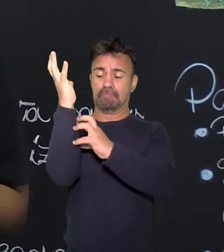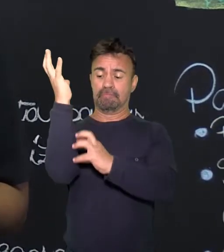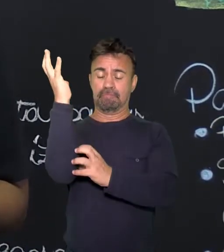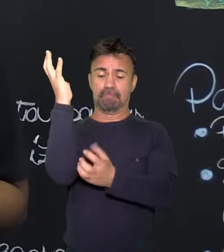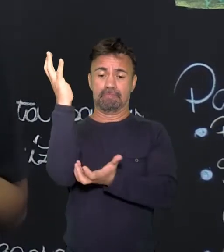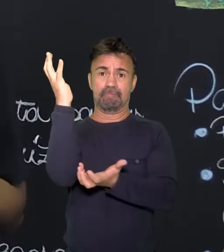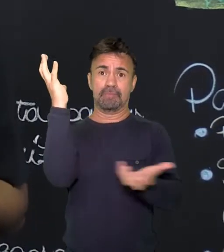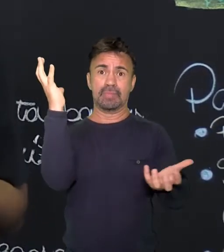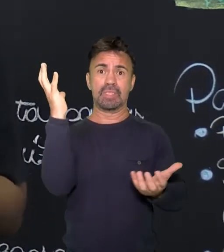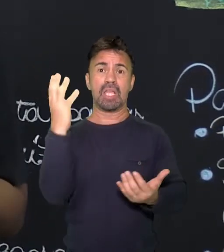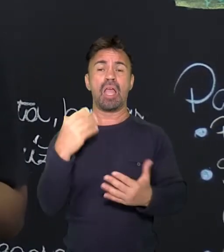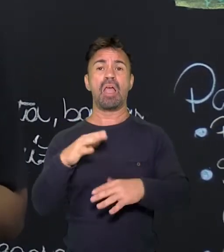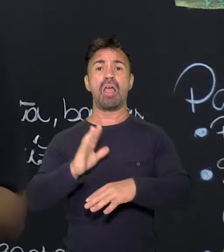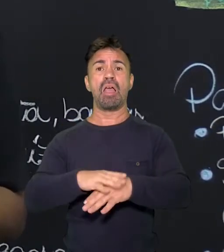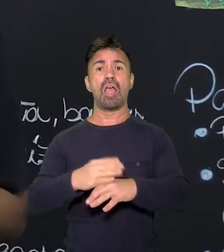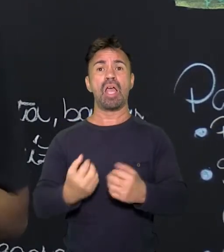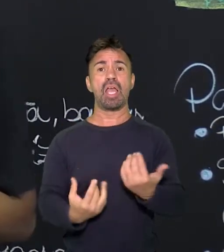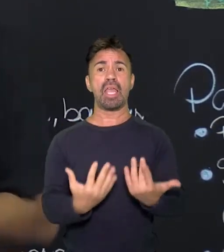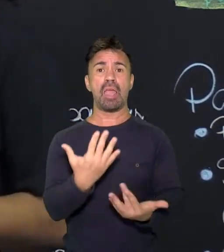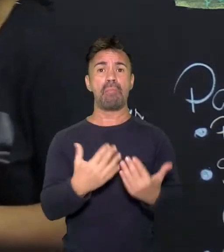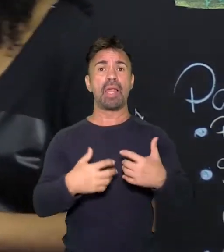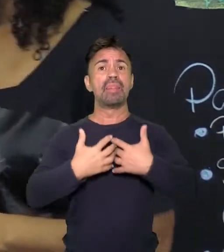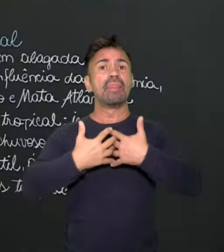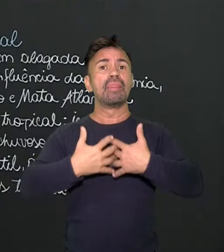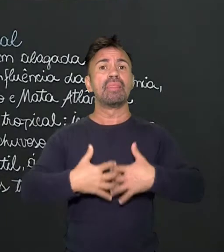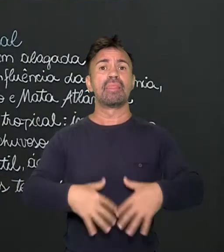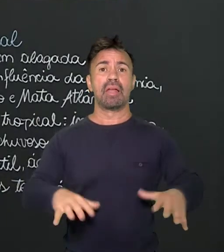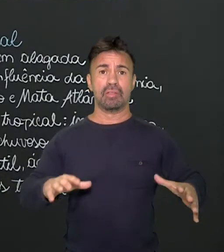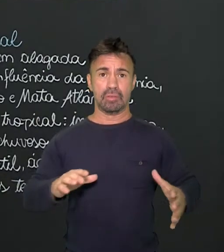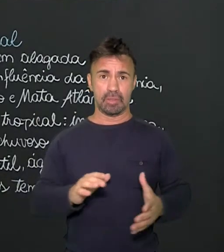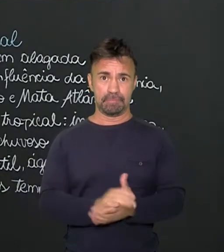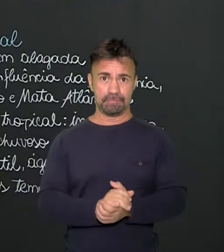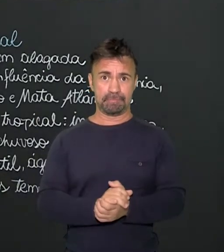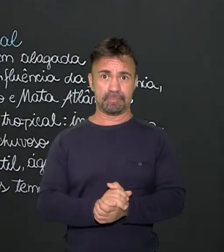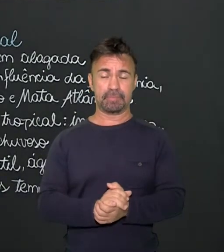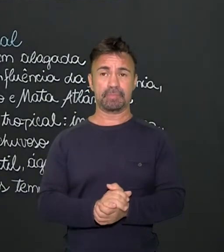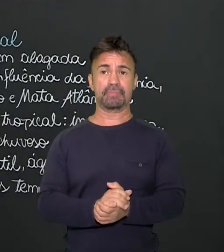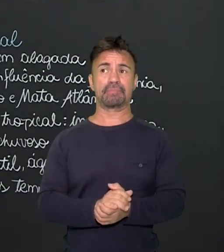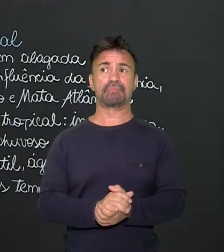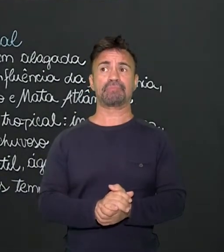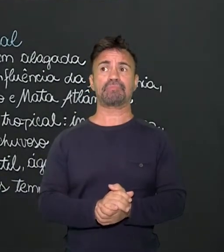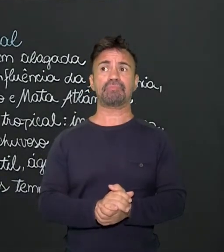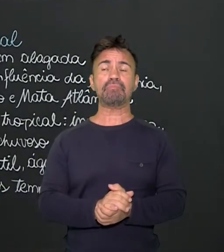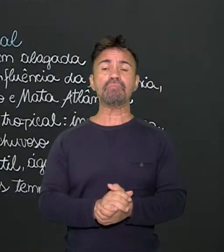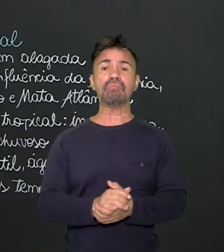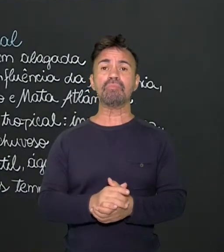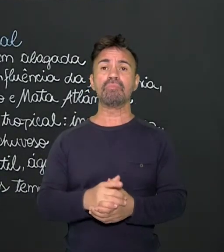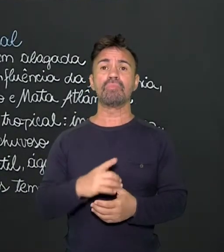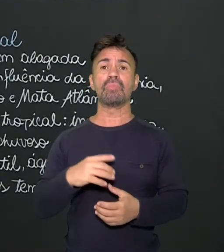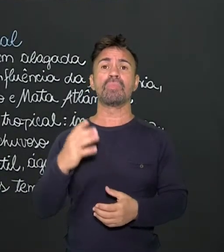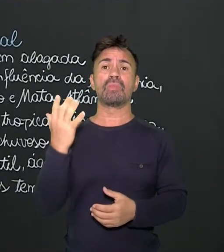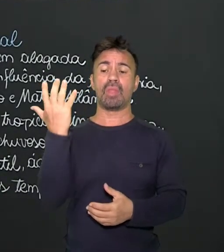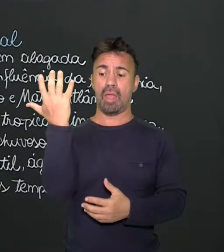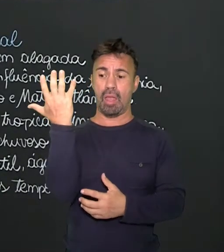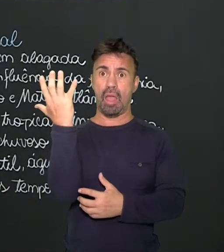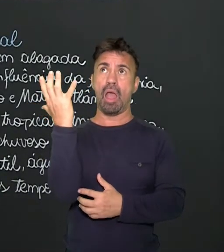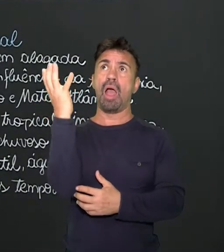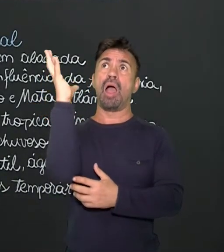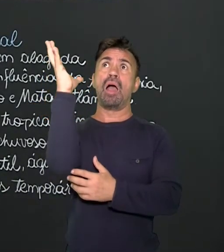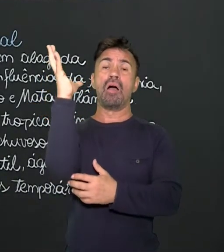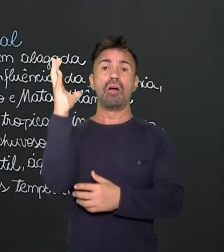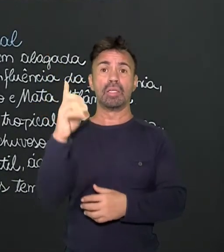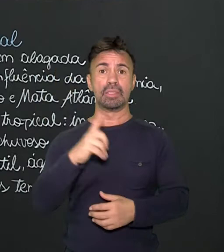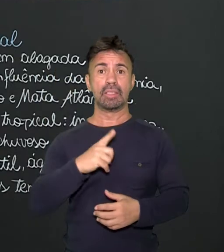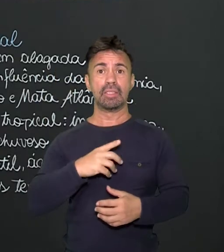um ciclo de queimadas naturais. Olha aqui, eu pontuei aqui que enquanto o extrato lenhoso, as